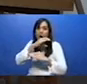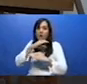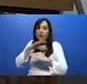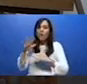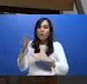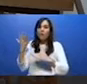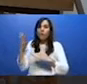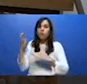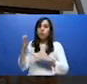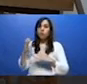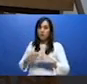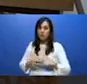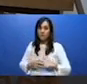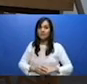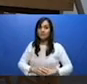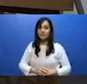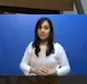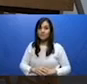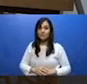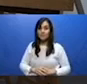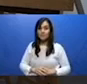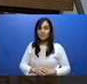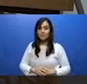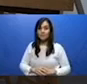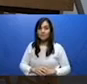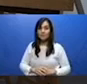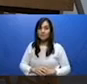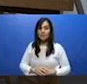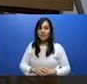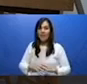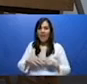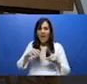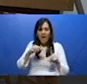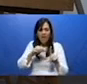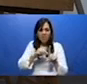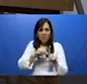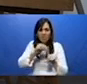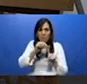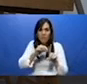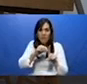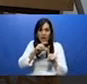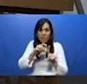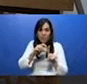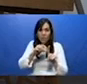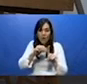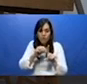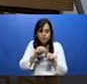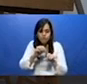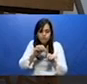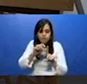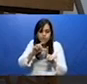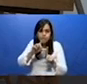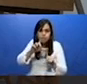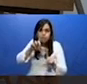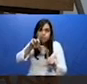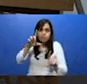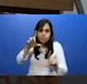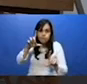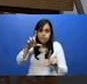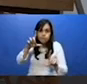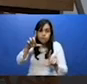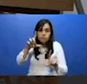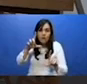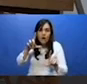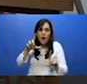do planeta, tá, crianças? Olha, a temperatura aumentou e a quantidade de oxigênio